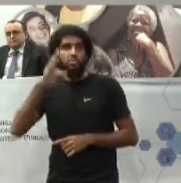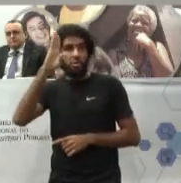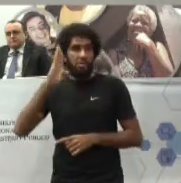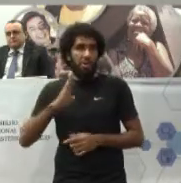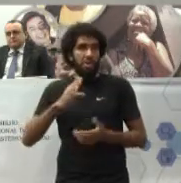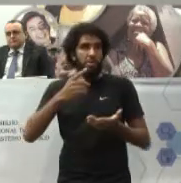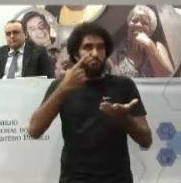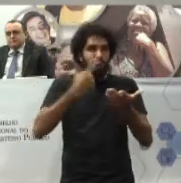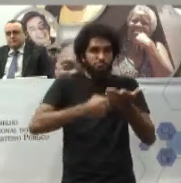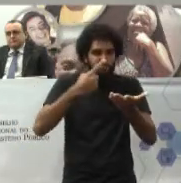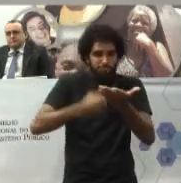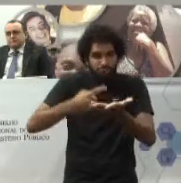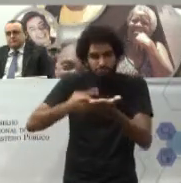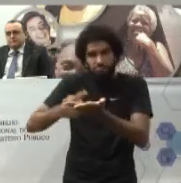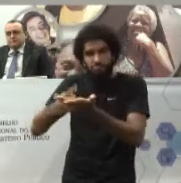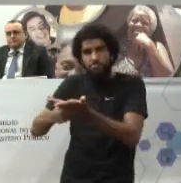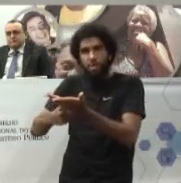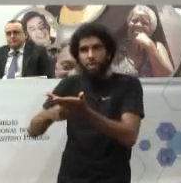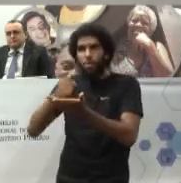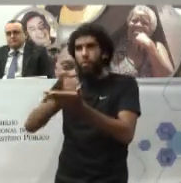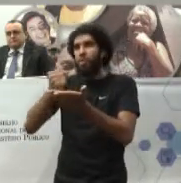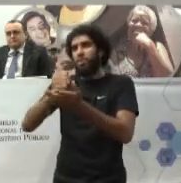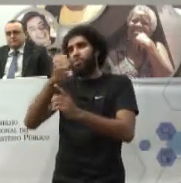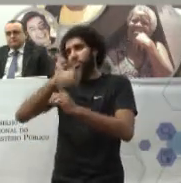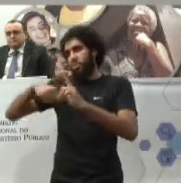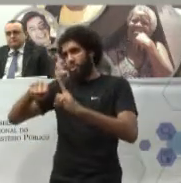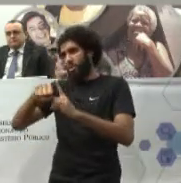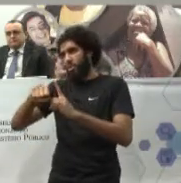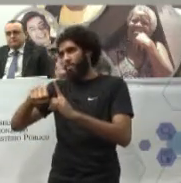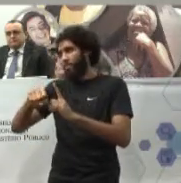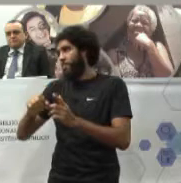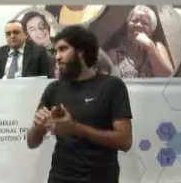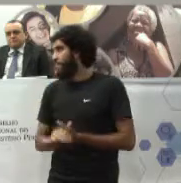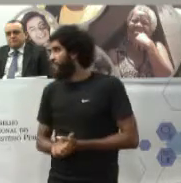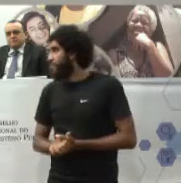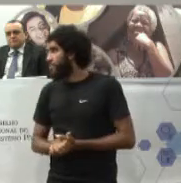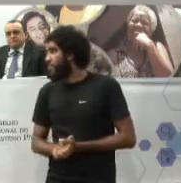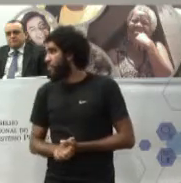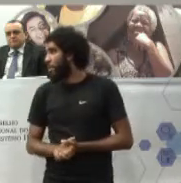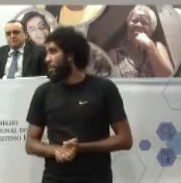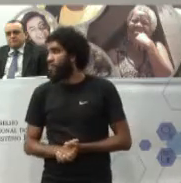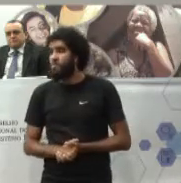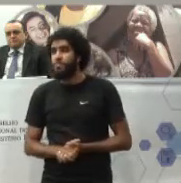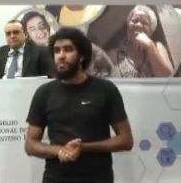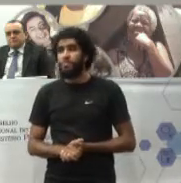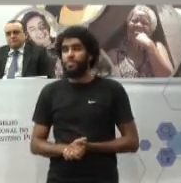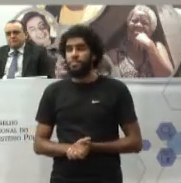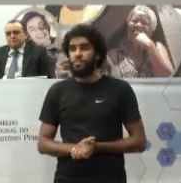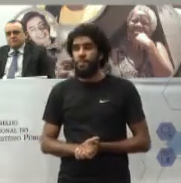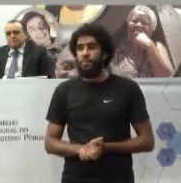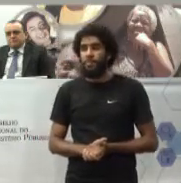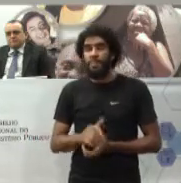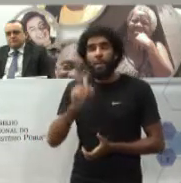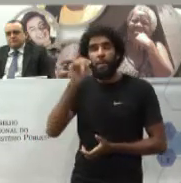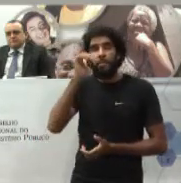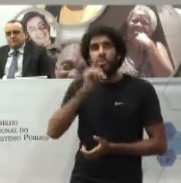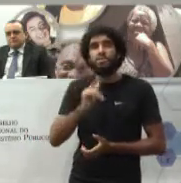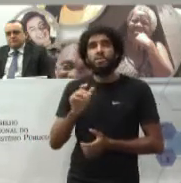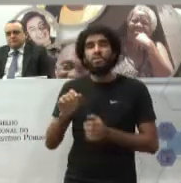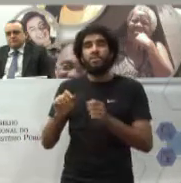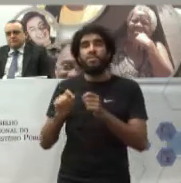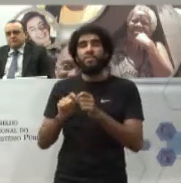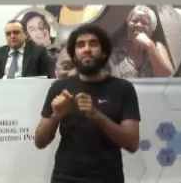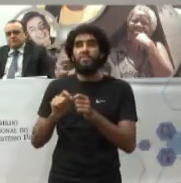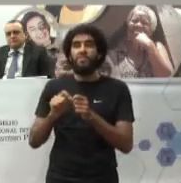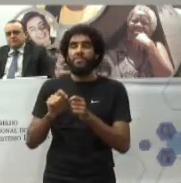comprometidos com esse contrato social e pará ah ah pra conseguir com os constituir uma coalizão